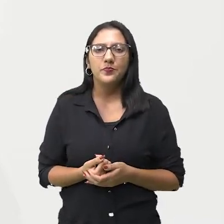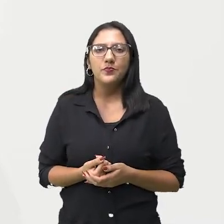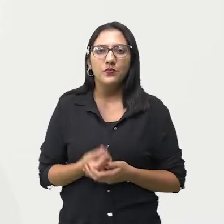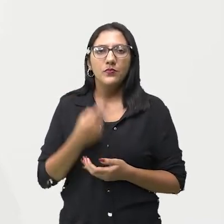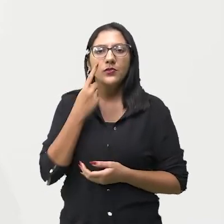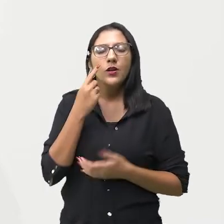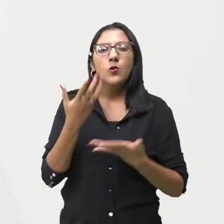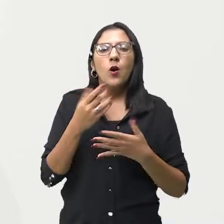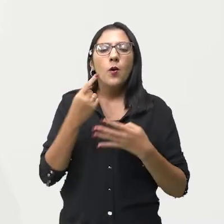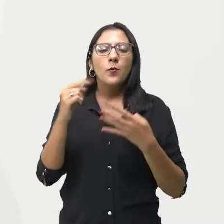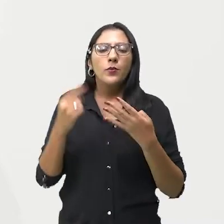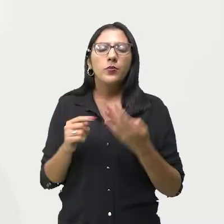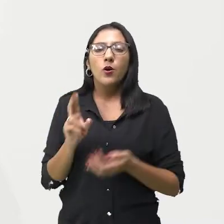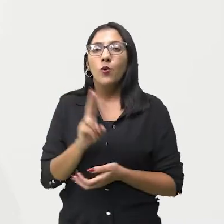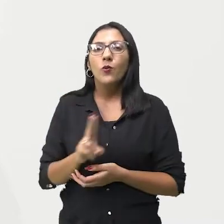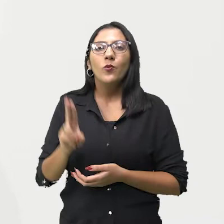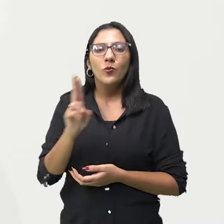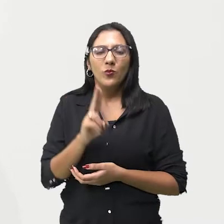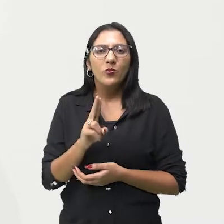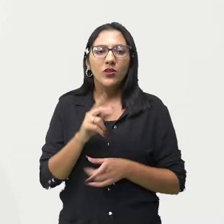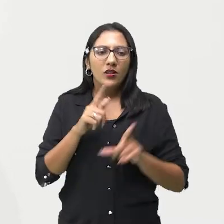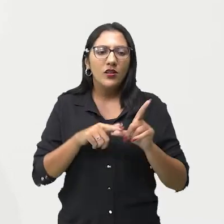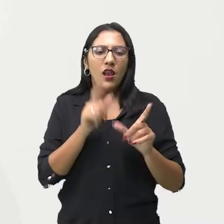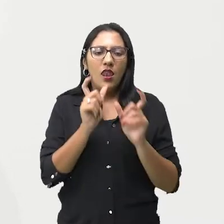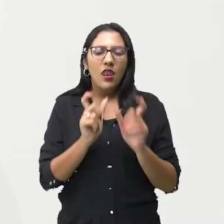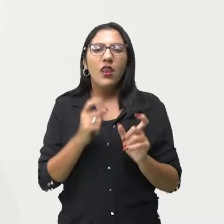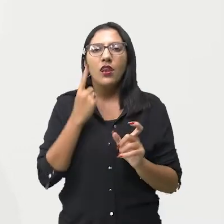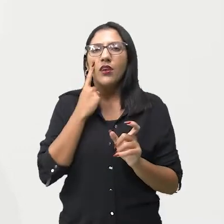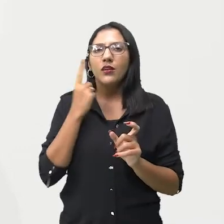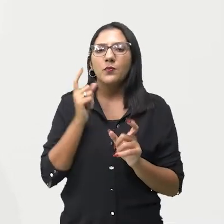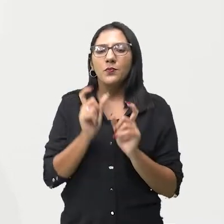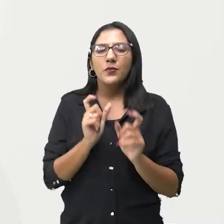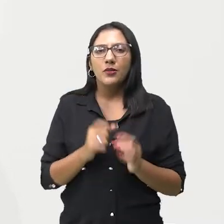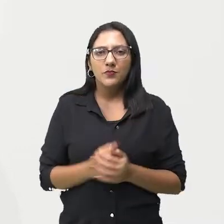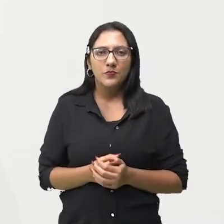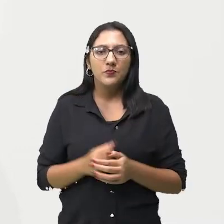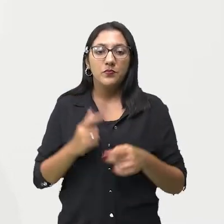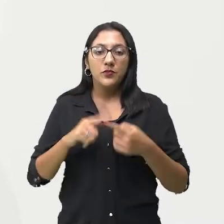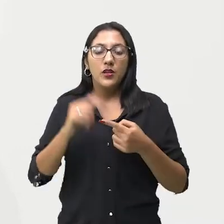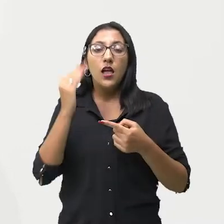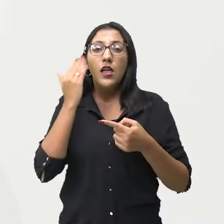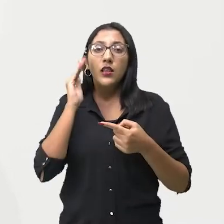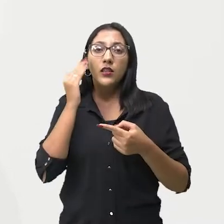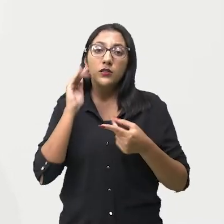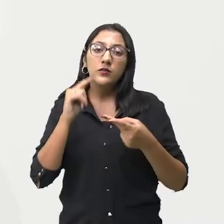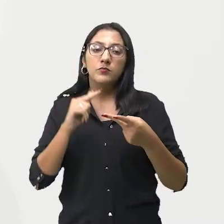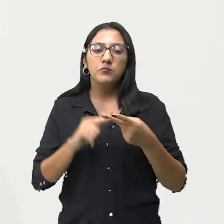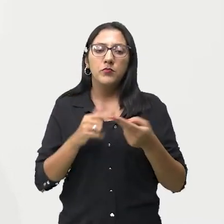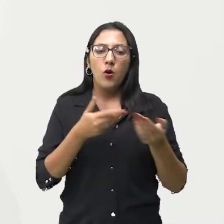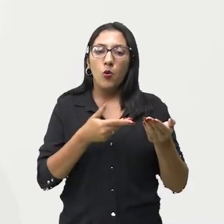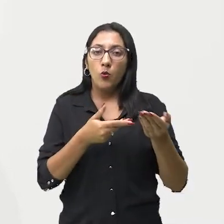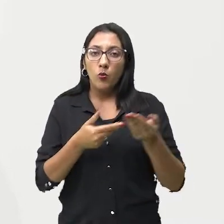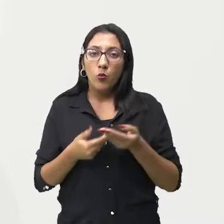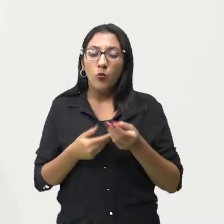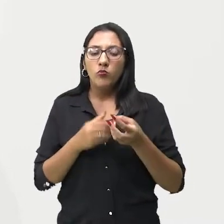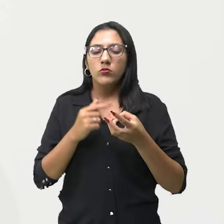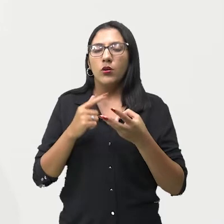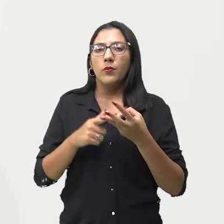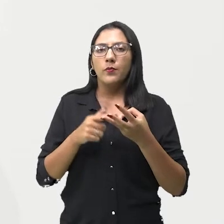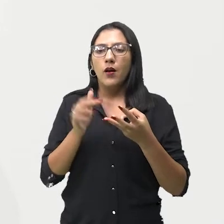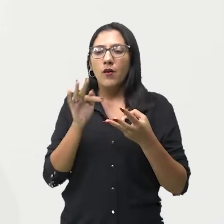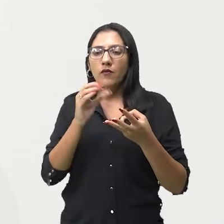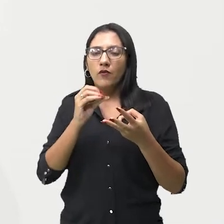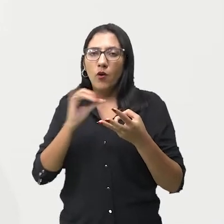que formas foram essas que vieram da fala do narrador? Entendeu, convidou,